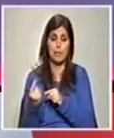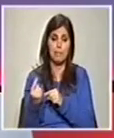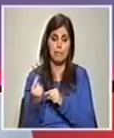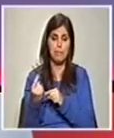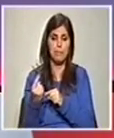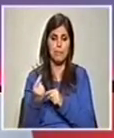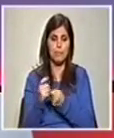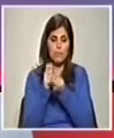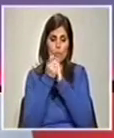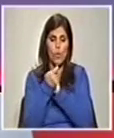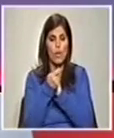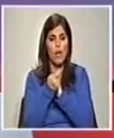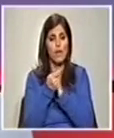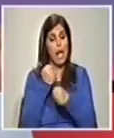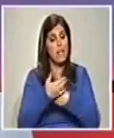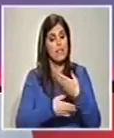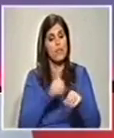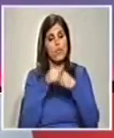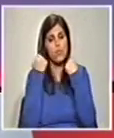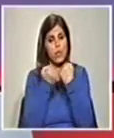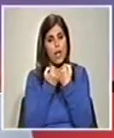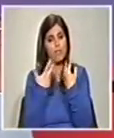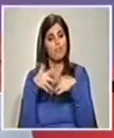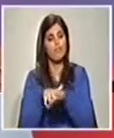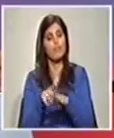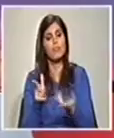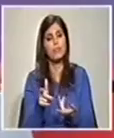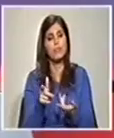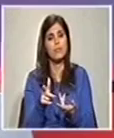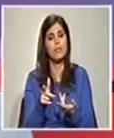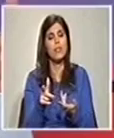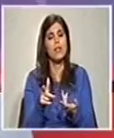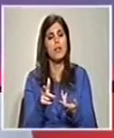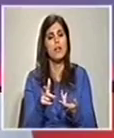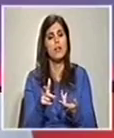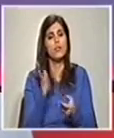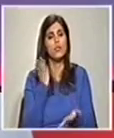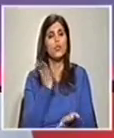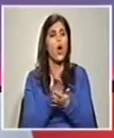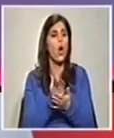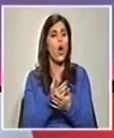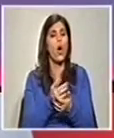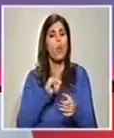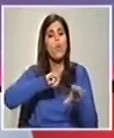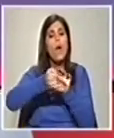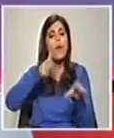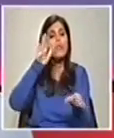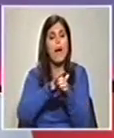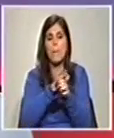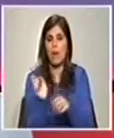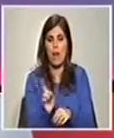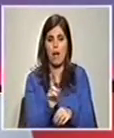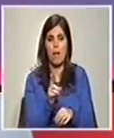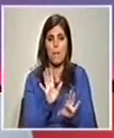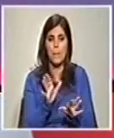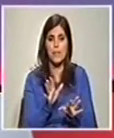a transformar esta ação social, foram convergindo num... Não, espera, nós não podemos só tapar o buraco. Nós temos que promover